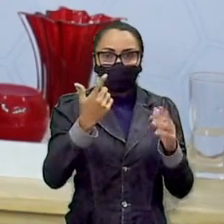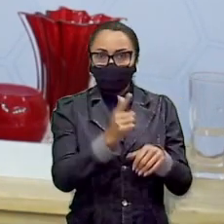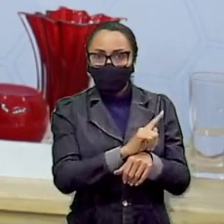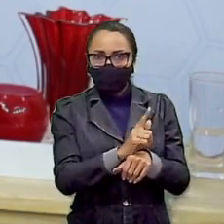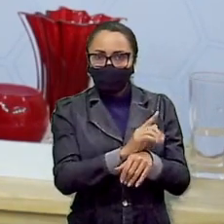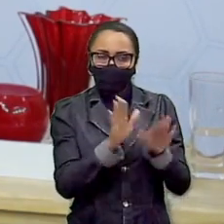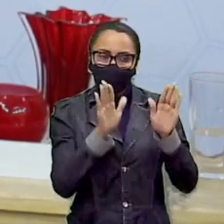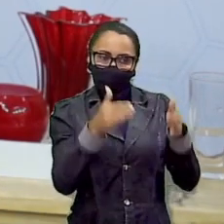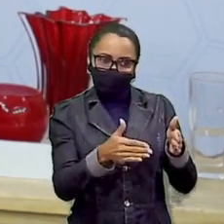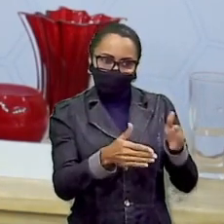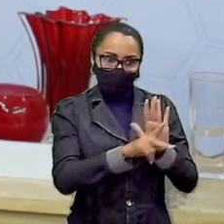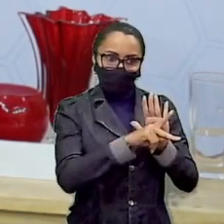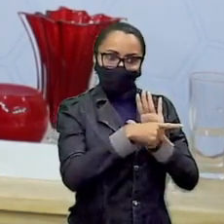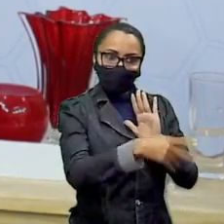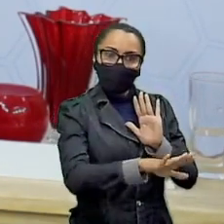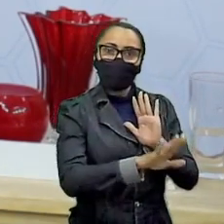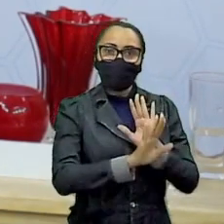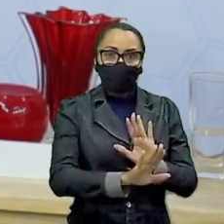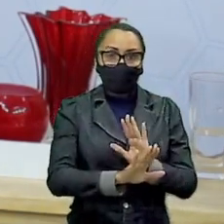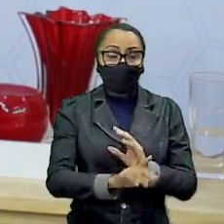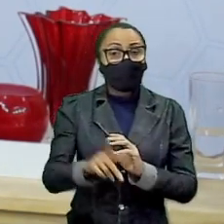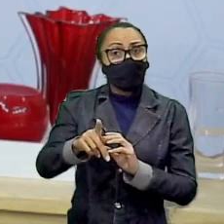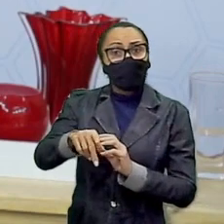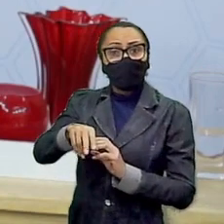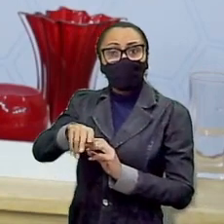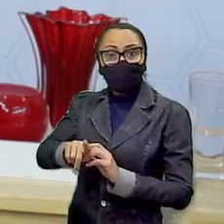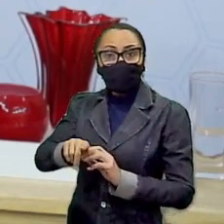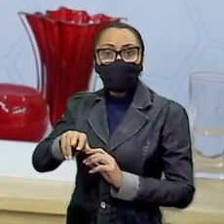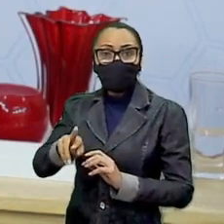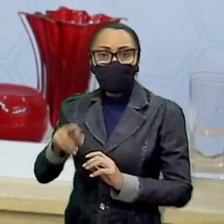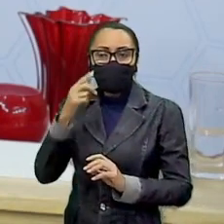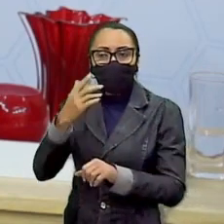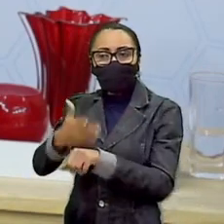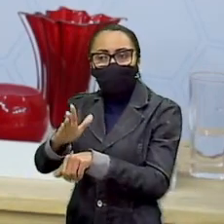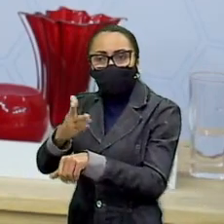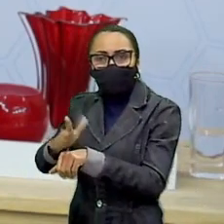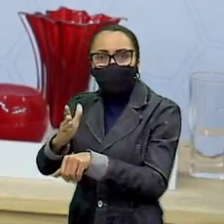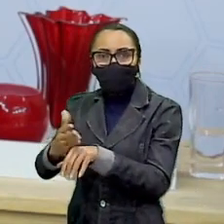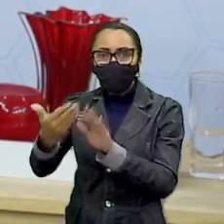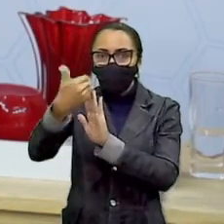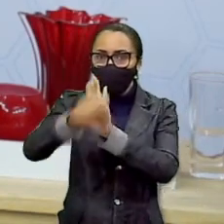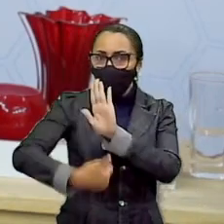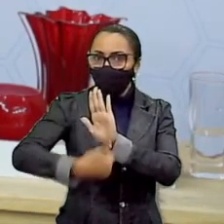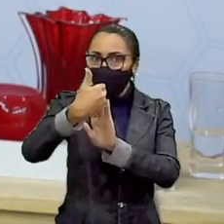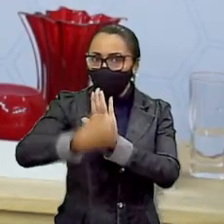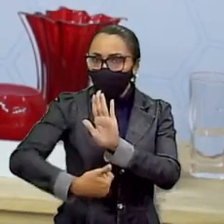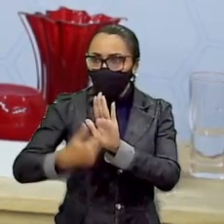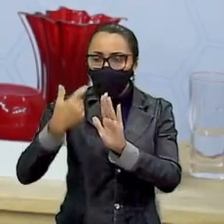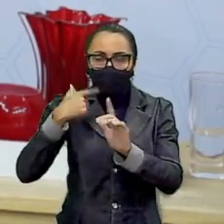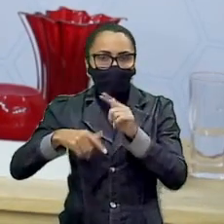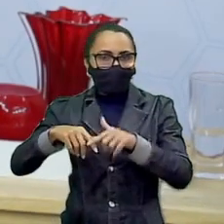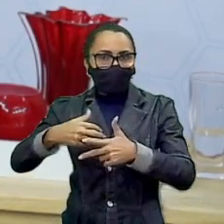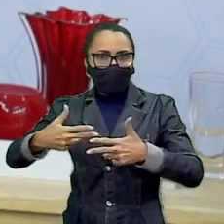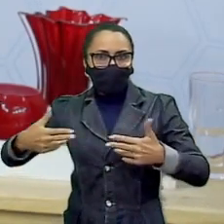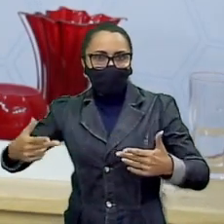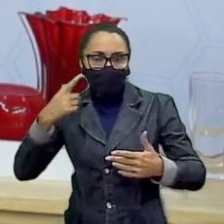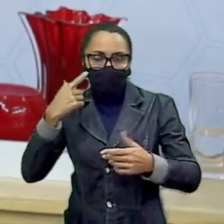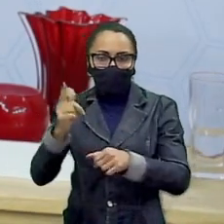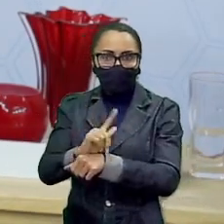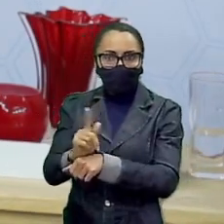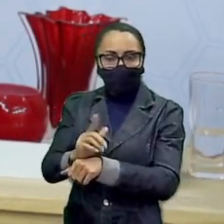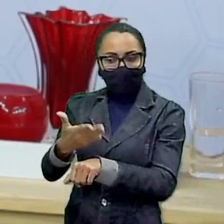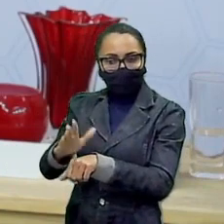em si. E o PGR é a prática, é o documento, é a materialização dessa gestão